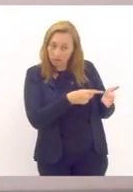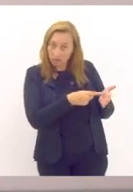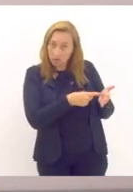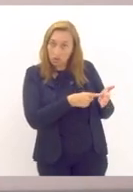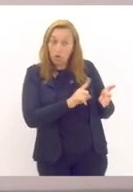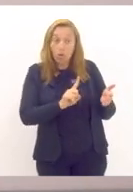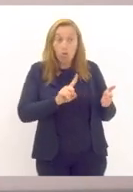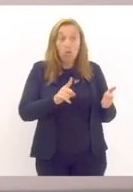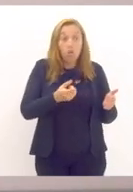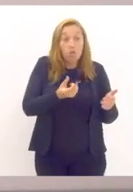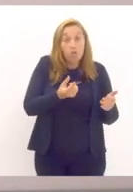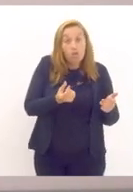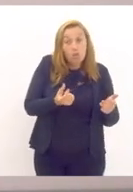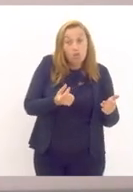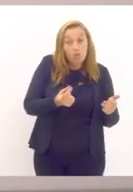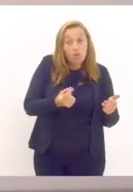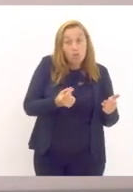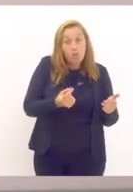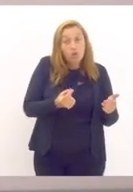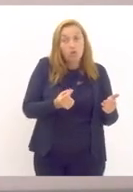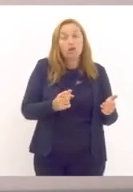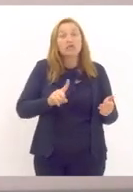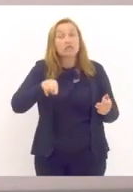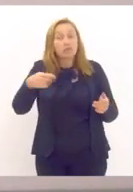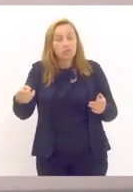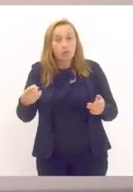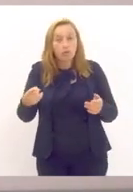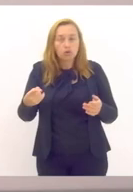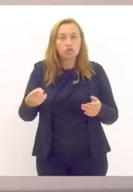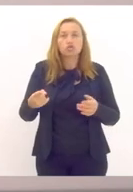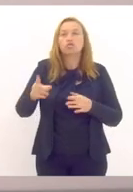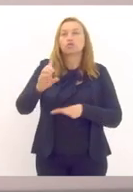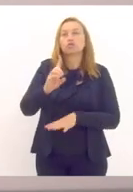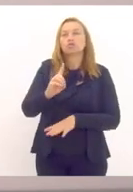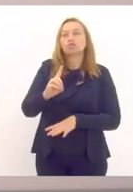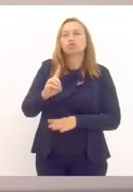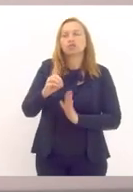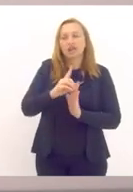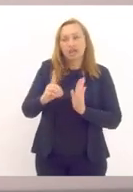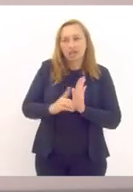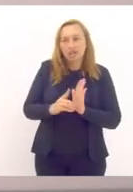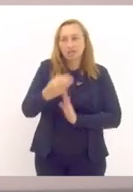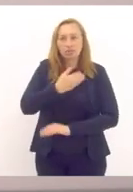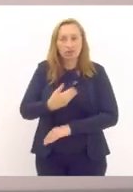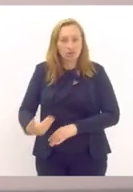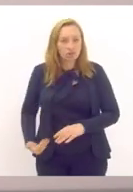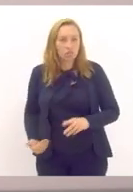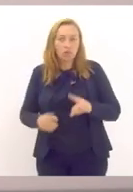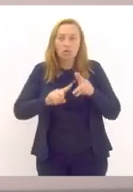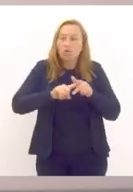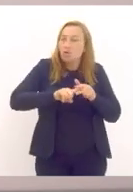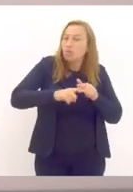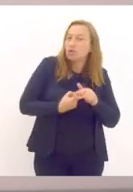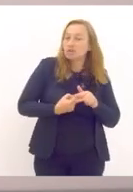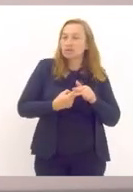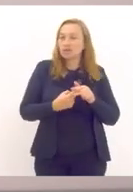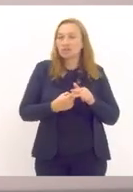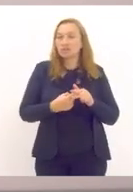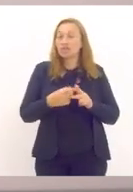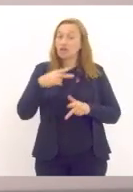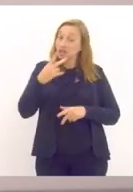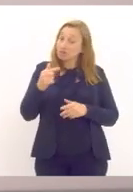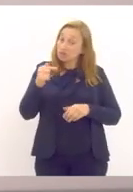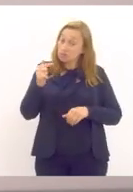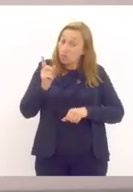daí, ele vai lá, por meio de um decreto do governador, e ajusta esse orçamento. Ou seja, nós estamos falando desse